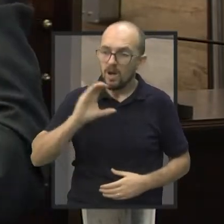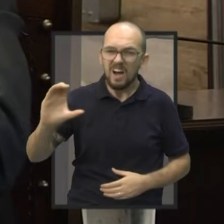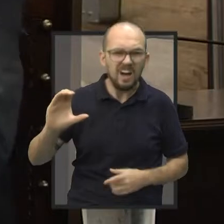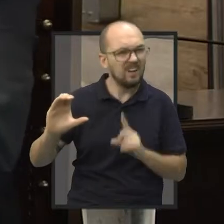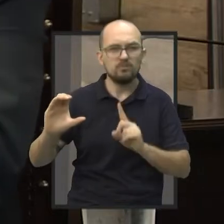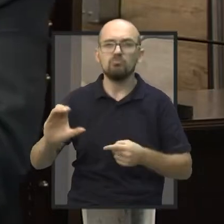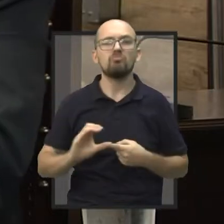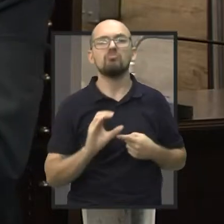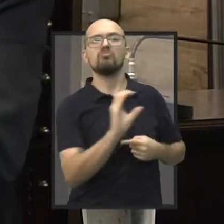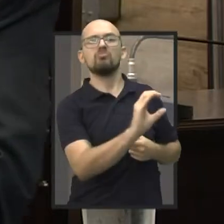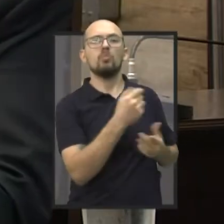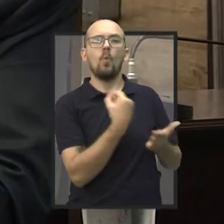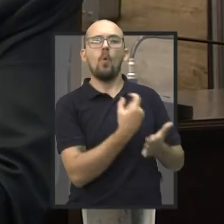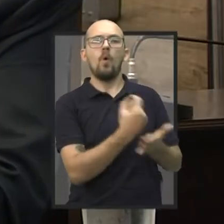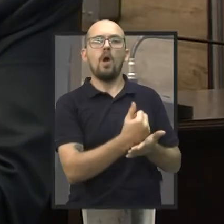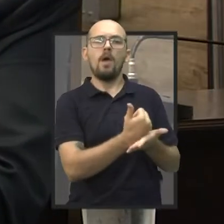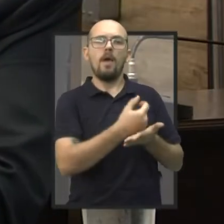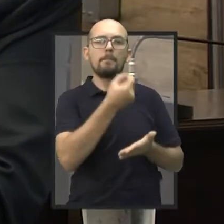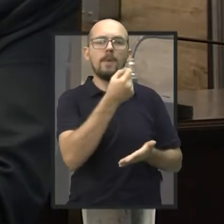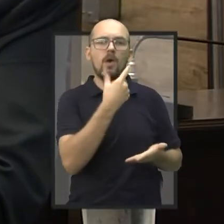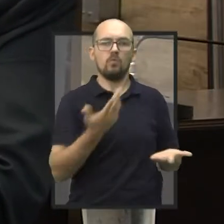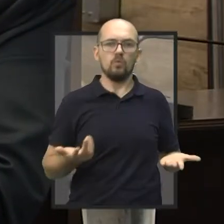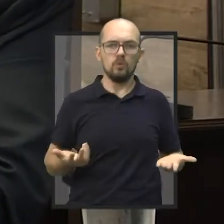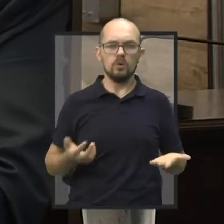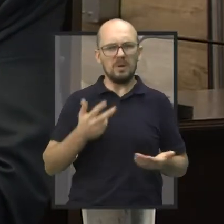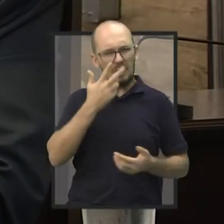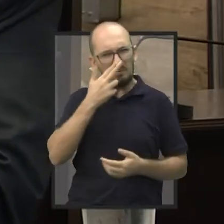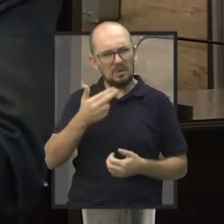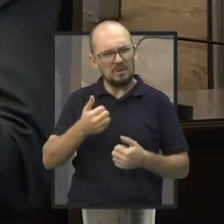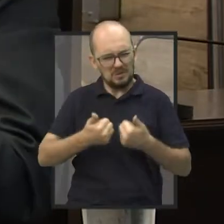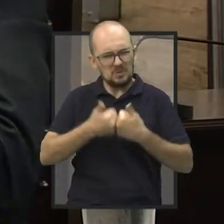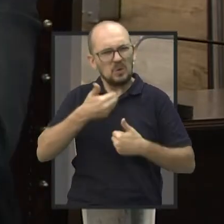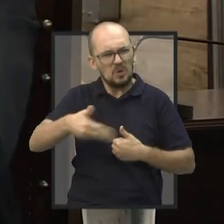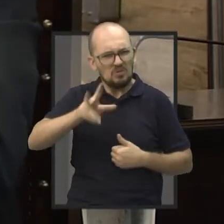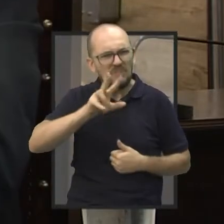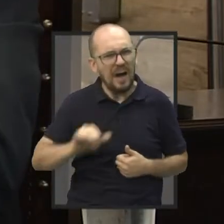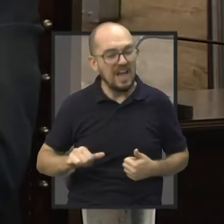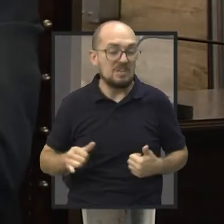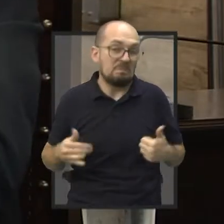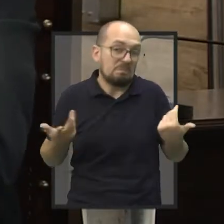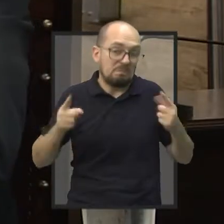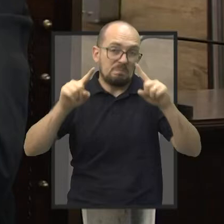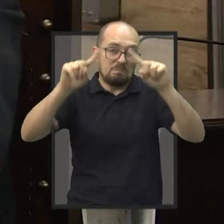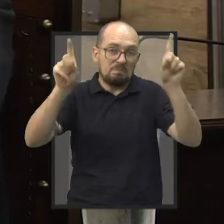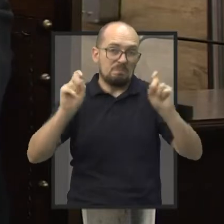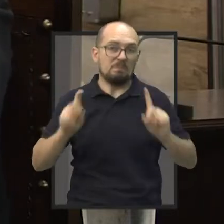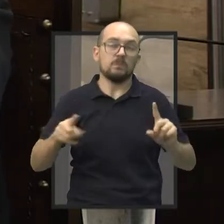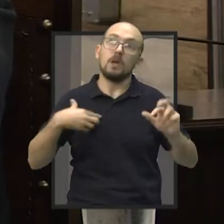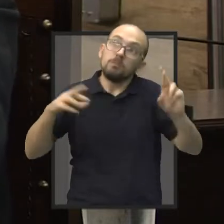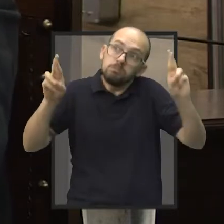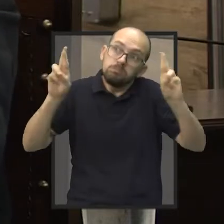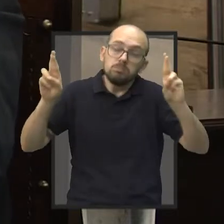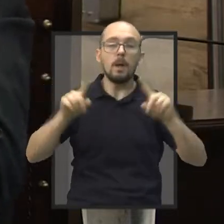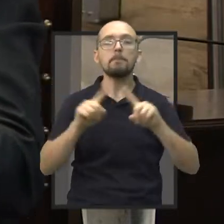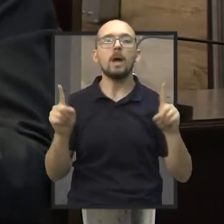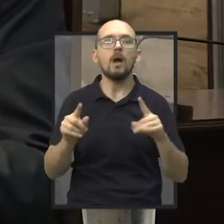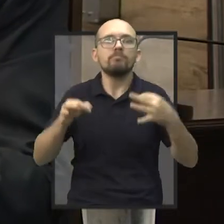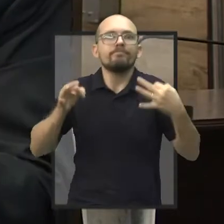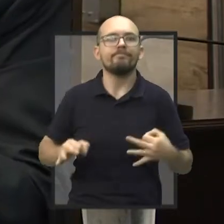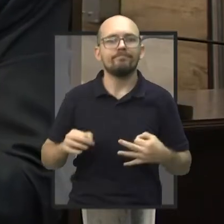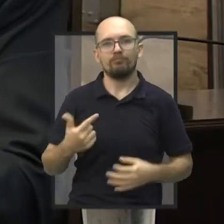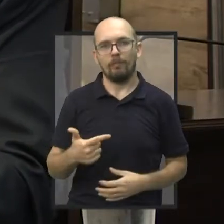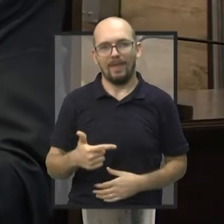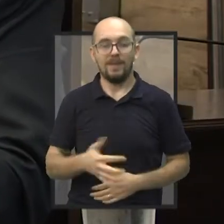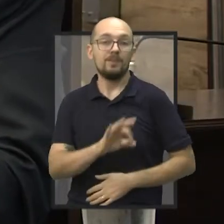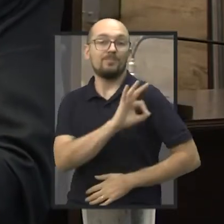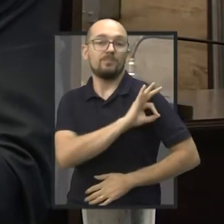destinação. E eu acho que dificilmente esses jogos ocorrerão. Eu torço para que ocorra, mas não podemos dar garantia, porque o prefeito